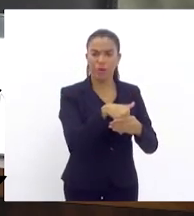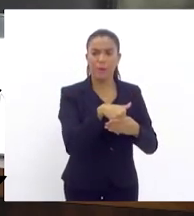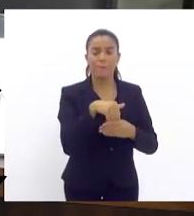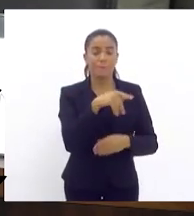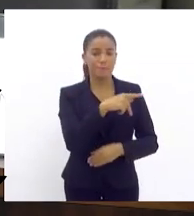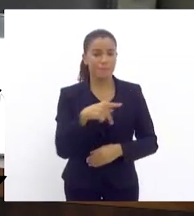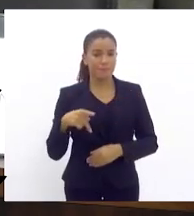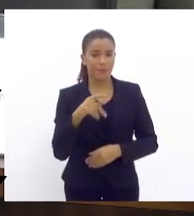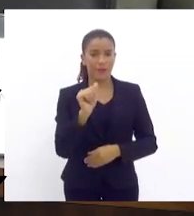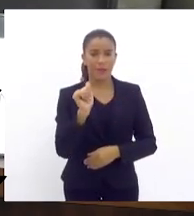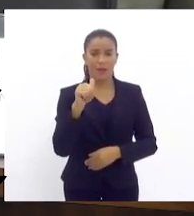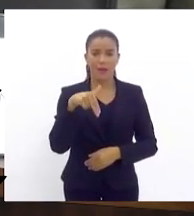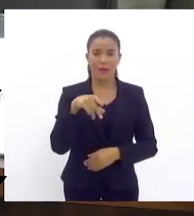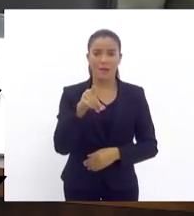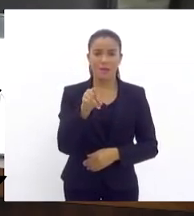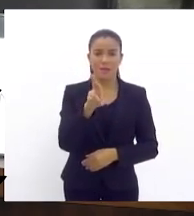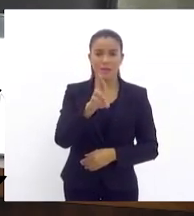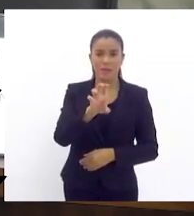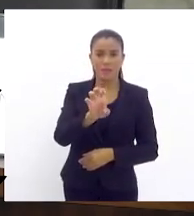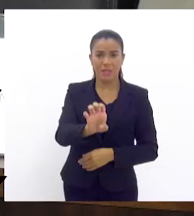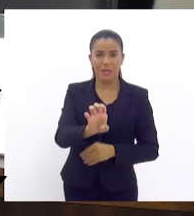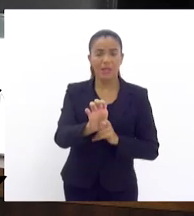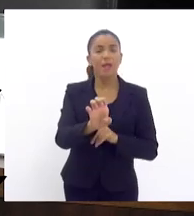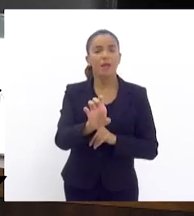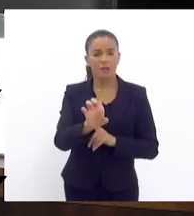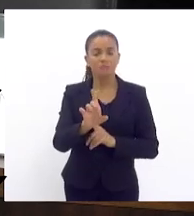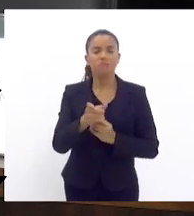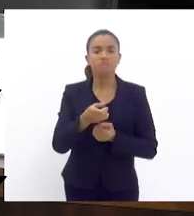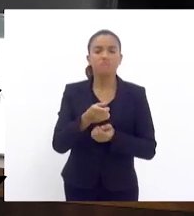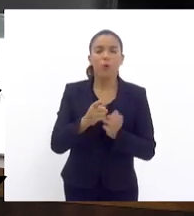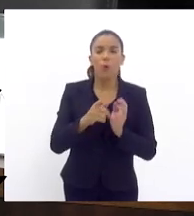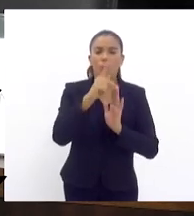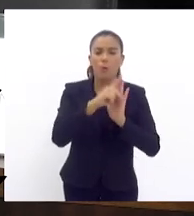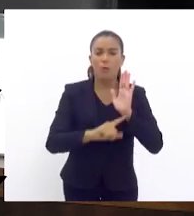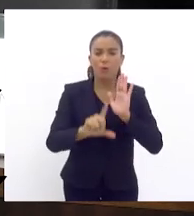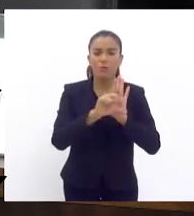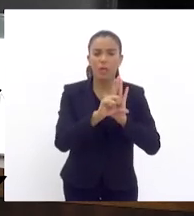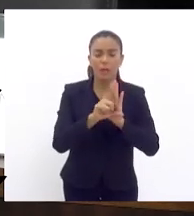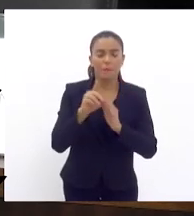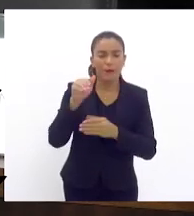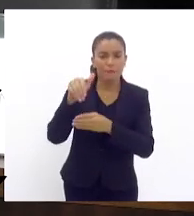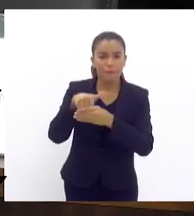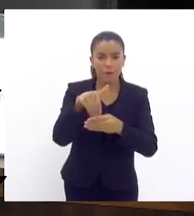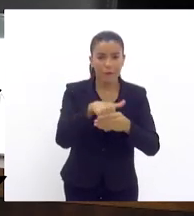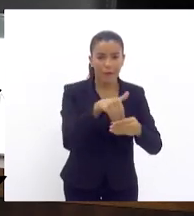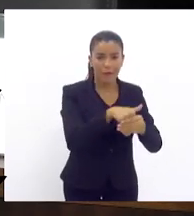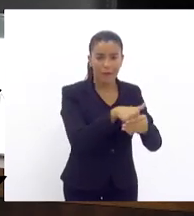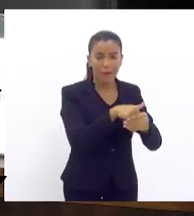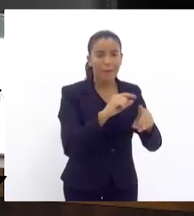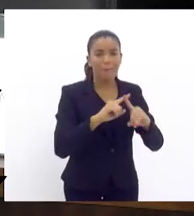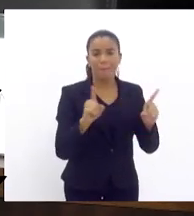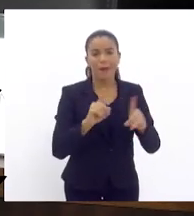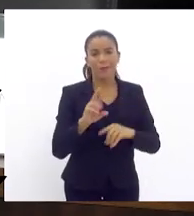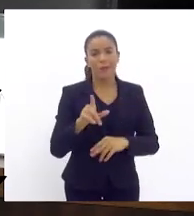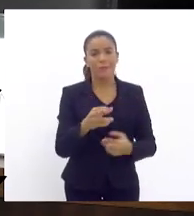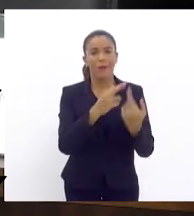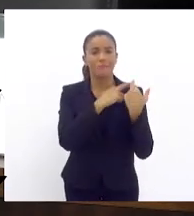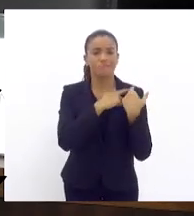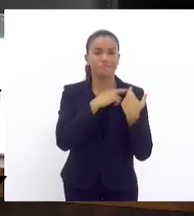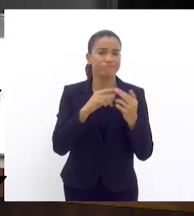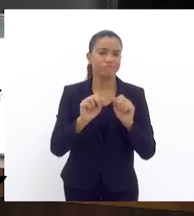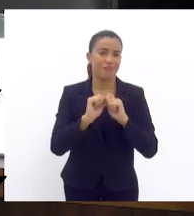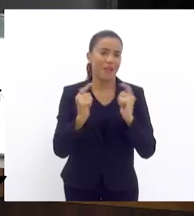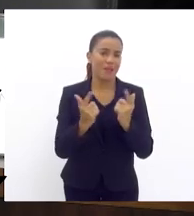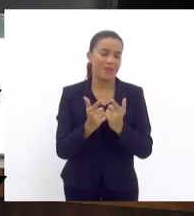Ciliano, colocou um projeto de lei para votar contra a concessão, mas já não era mais peculiaridade da Assembleia Legislativa.